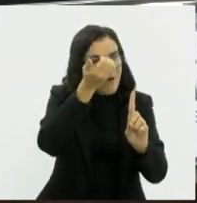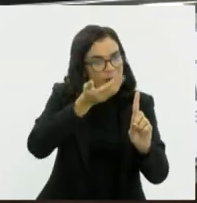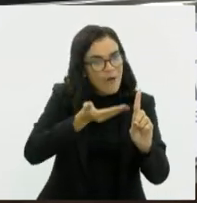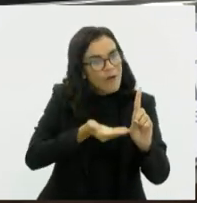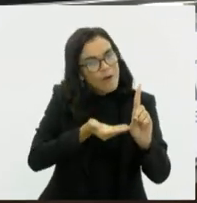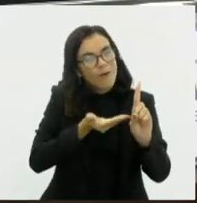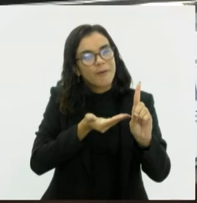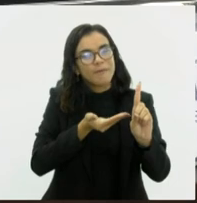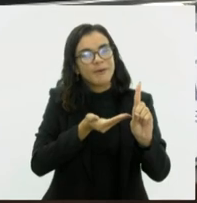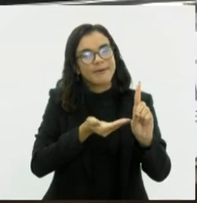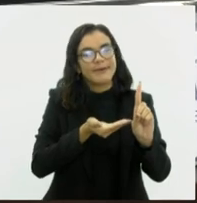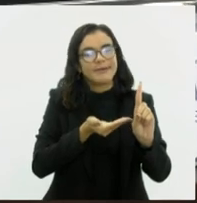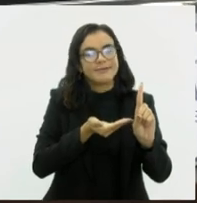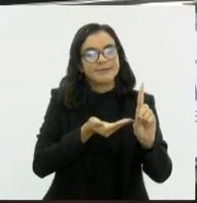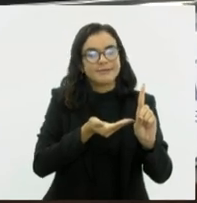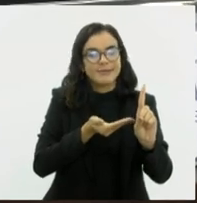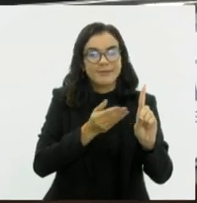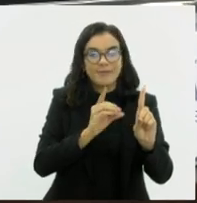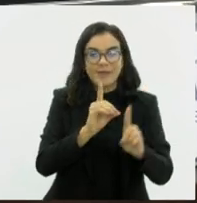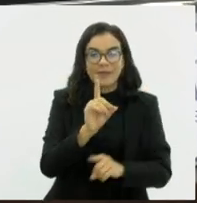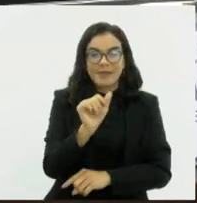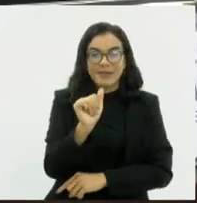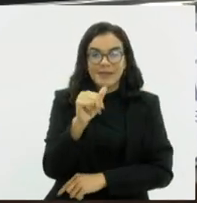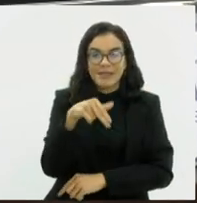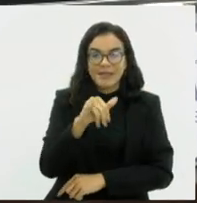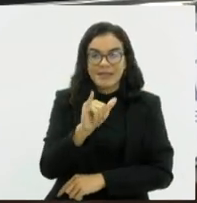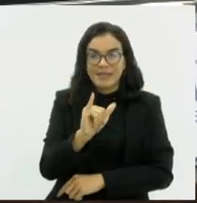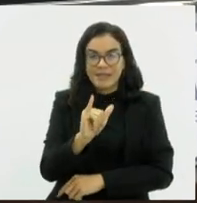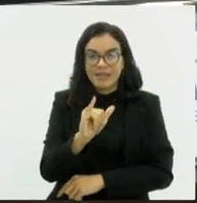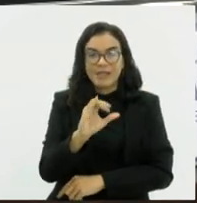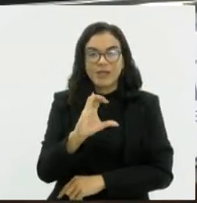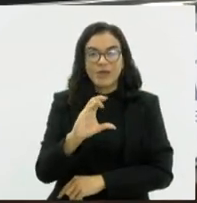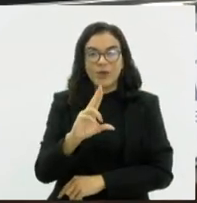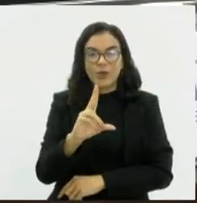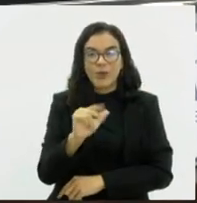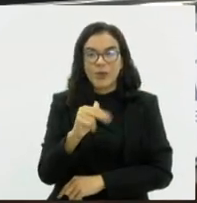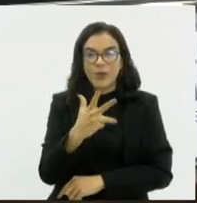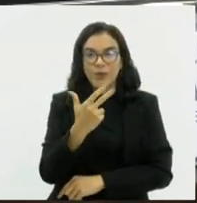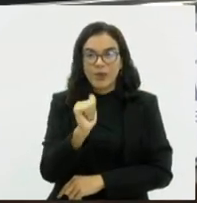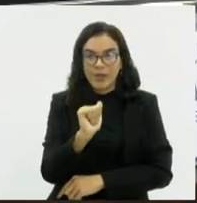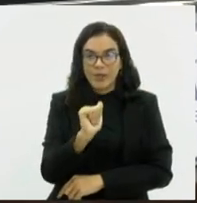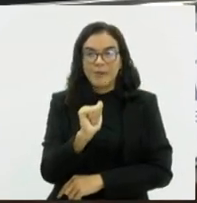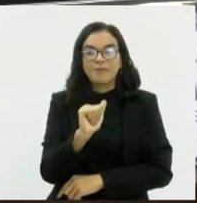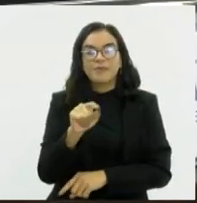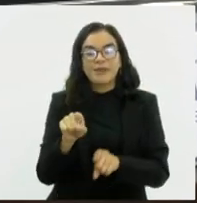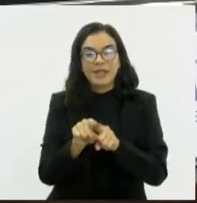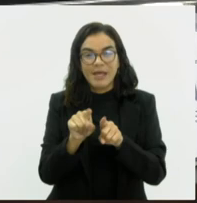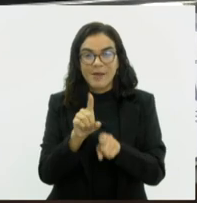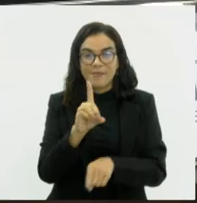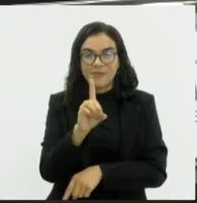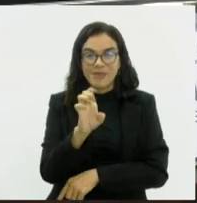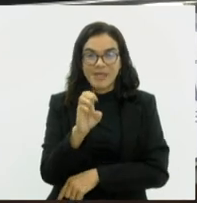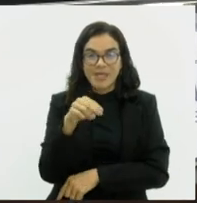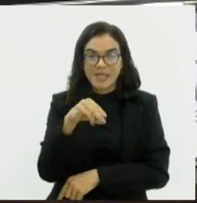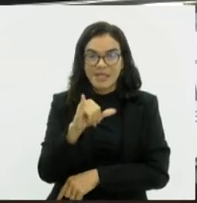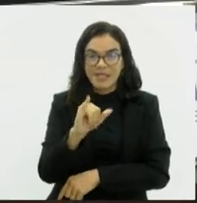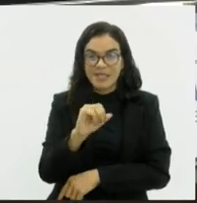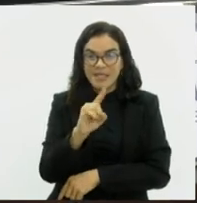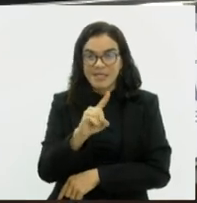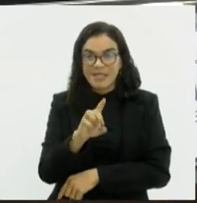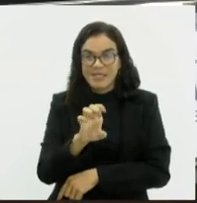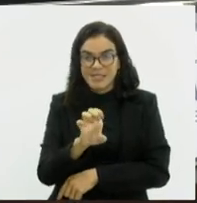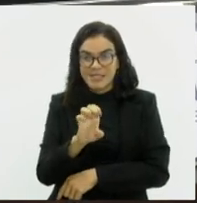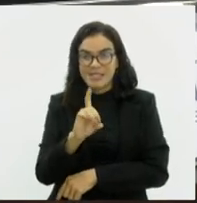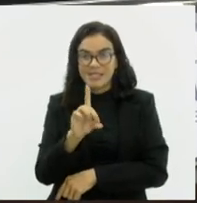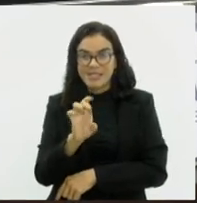fazendo a Dani Cunha e também a Denise de Jesus, que eu estou conhecendo hoje aqui do Mundo Azul.